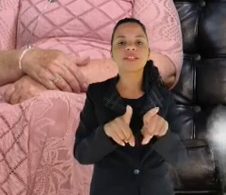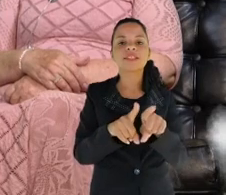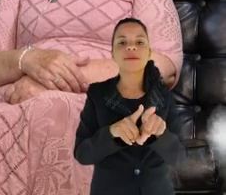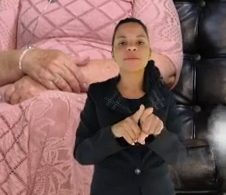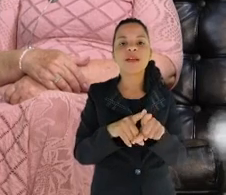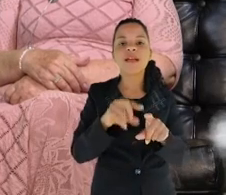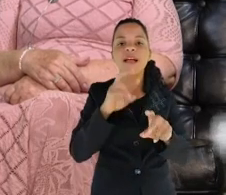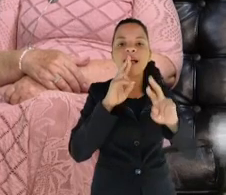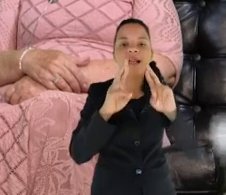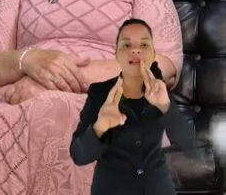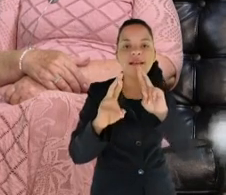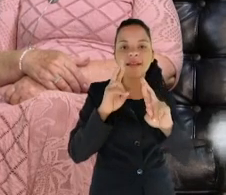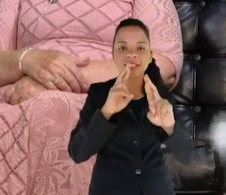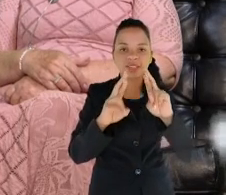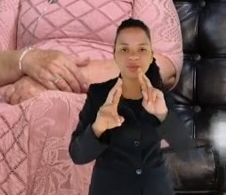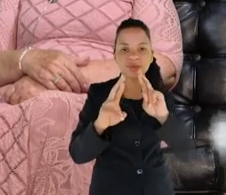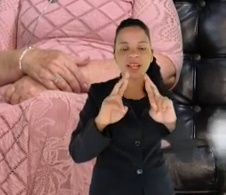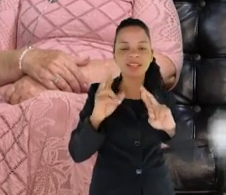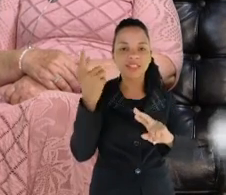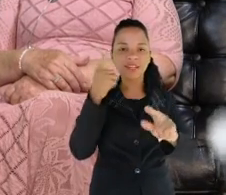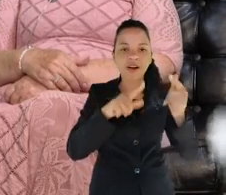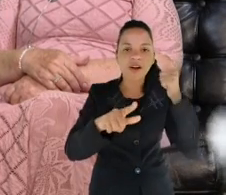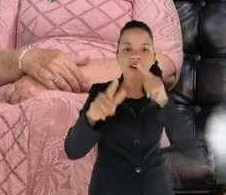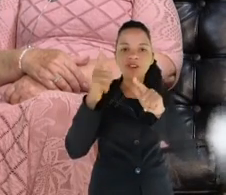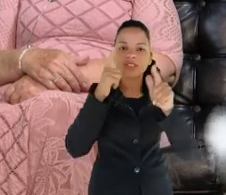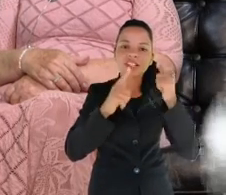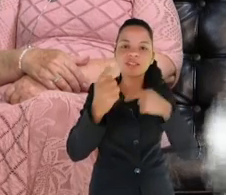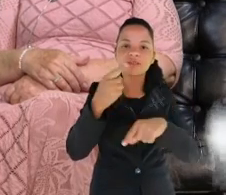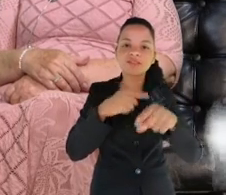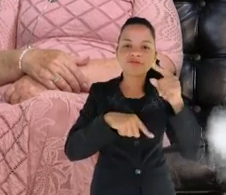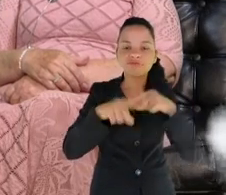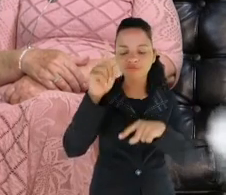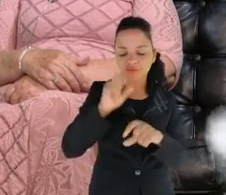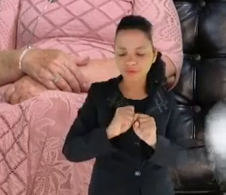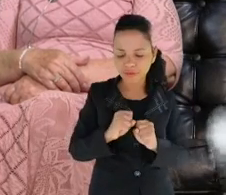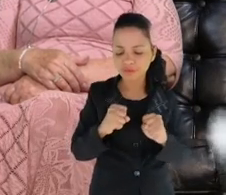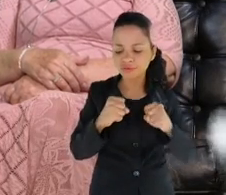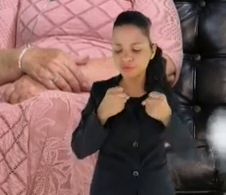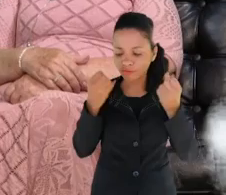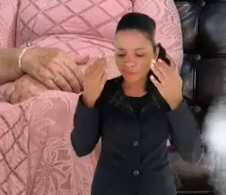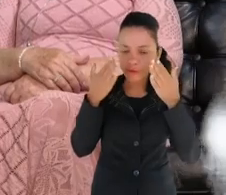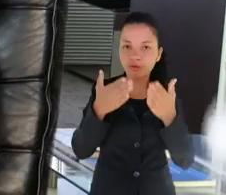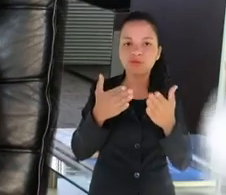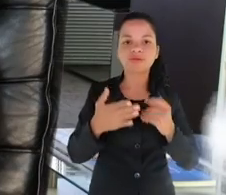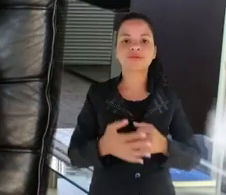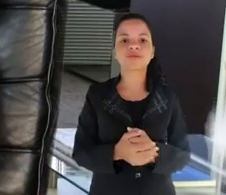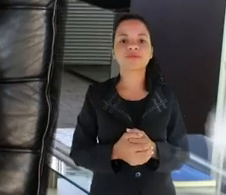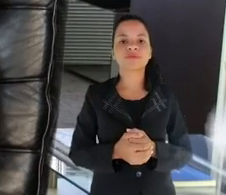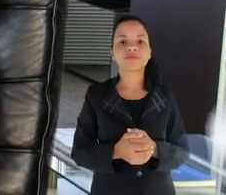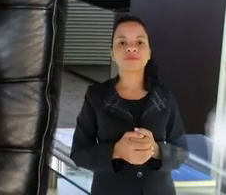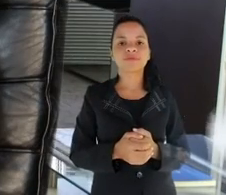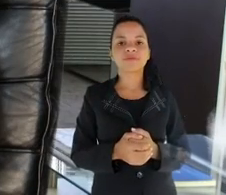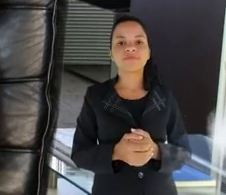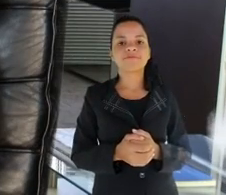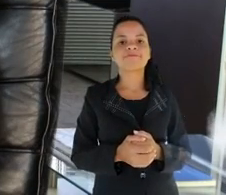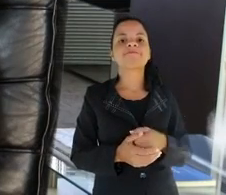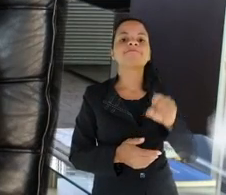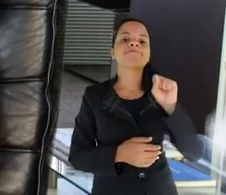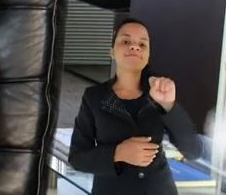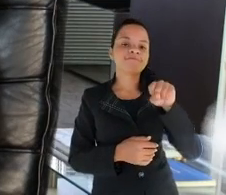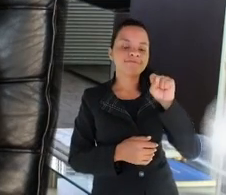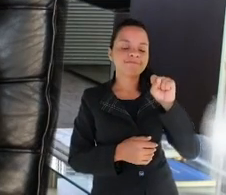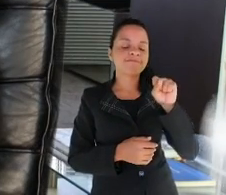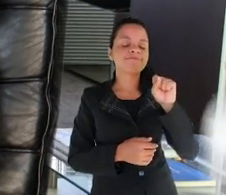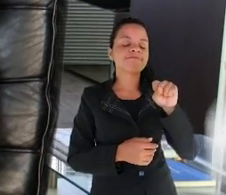que naturalmente são colhidos também a partir de muito estudo e muita dedicação. Sim, esses